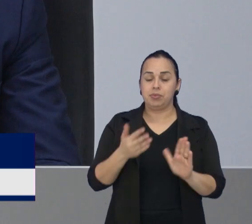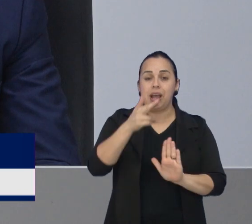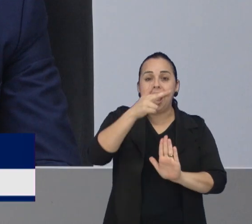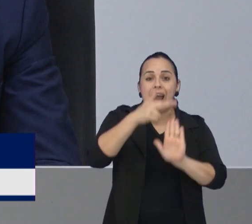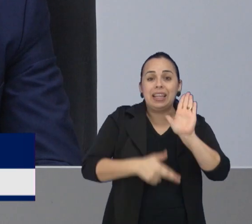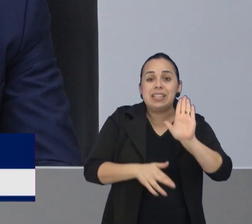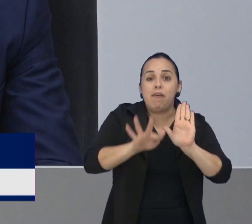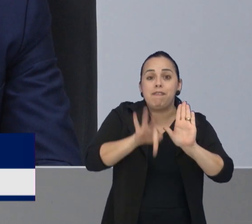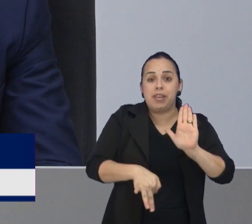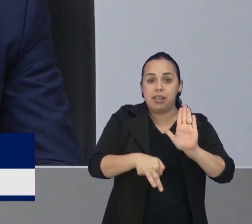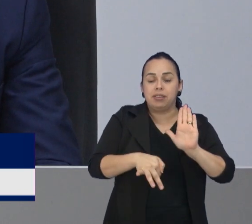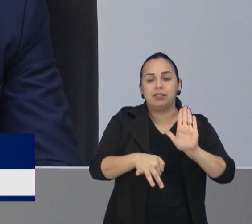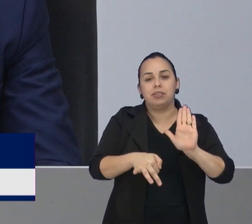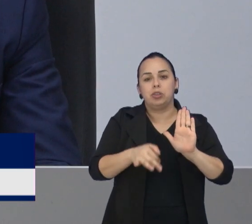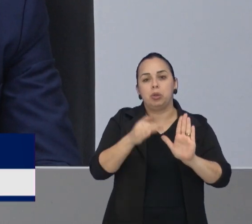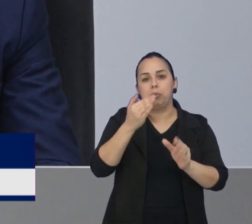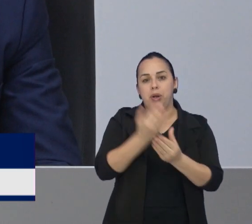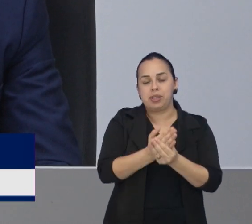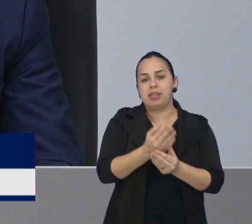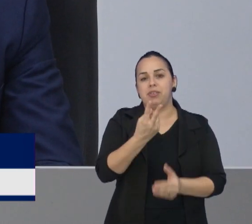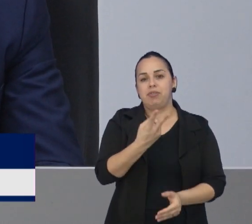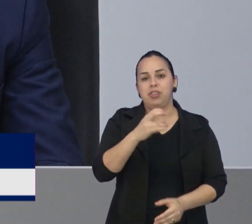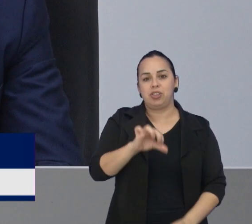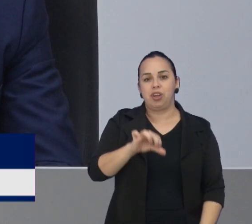redação final do processo de número